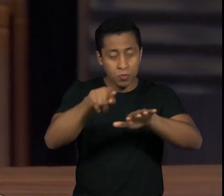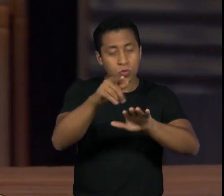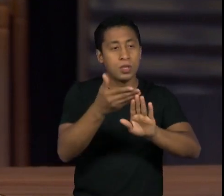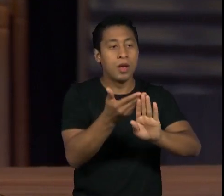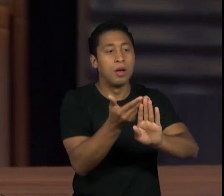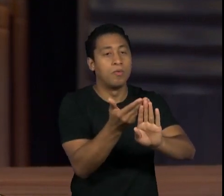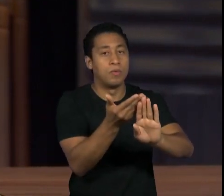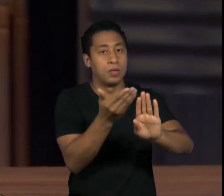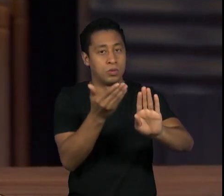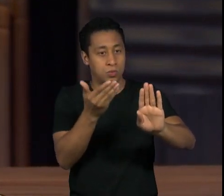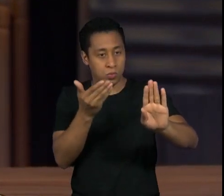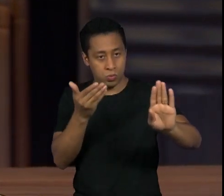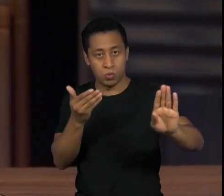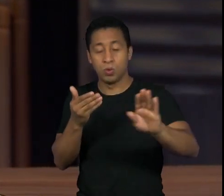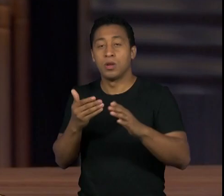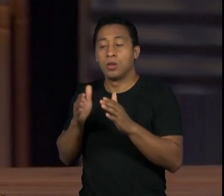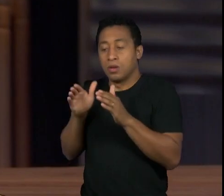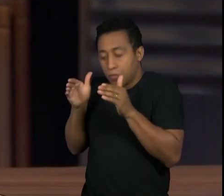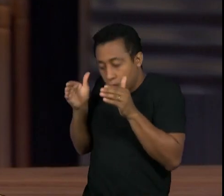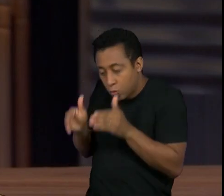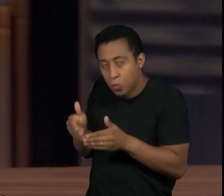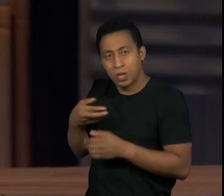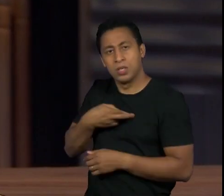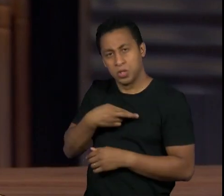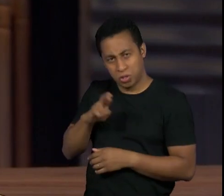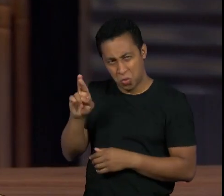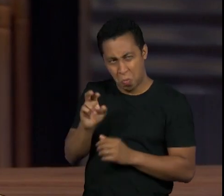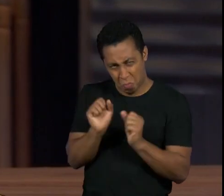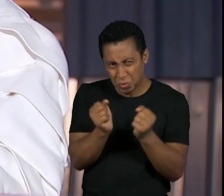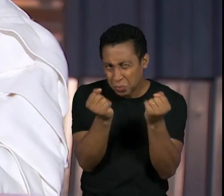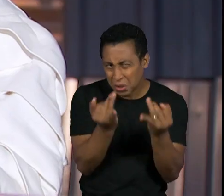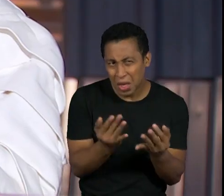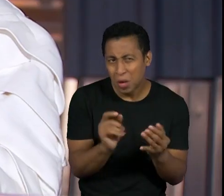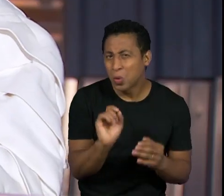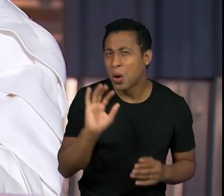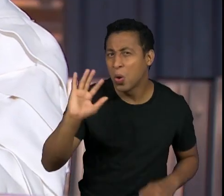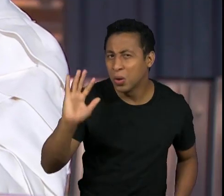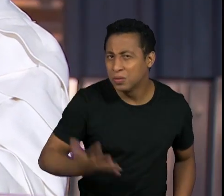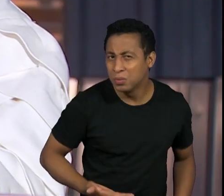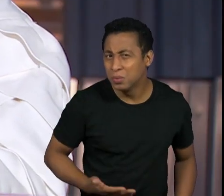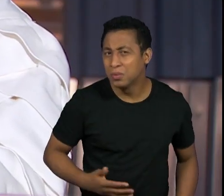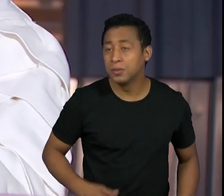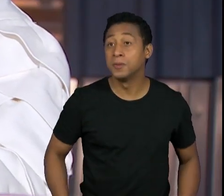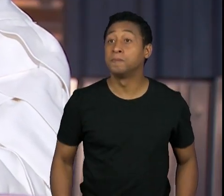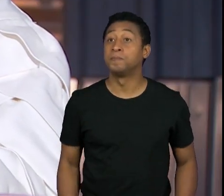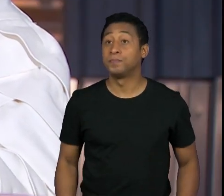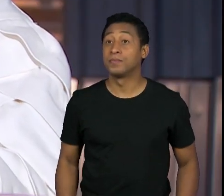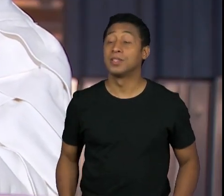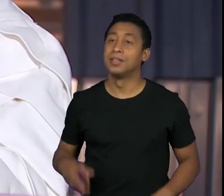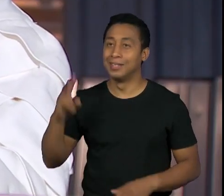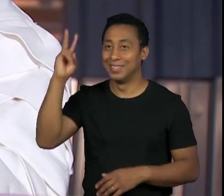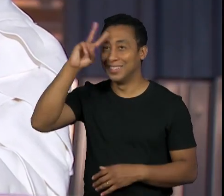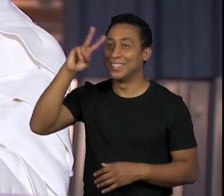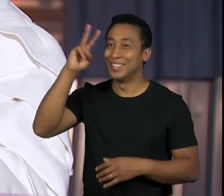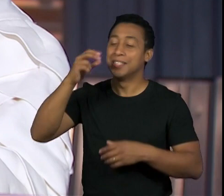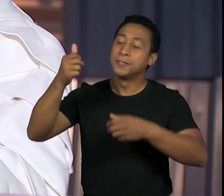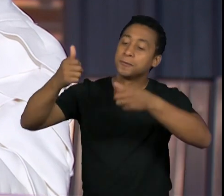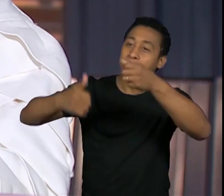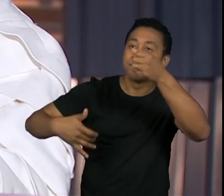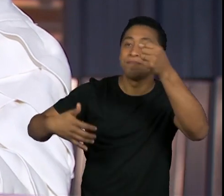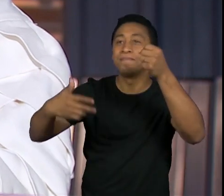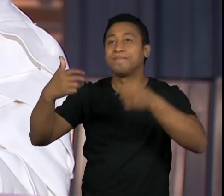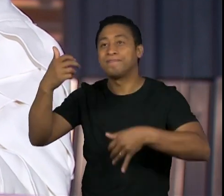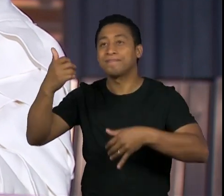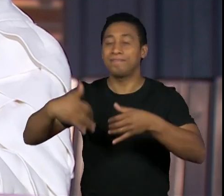espiritual. Você pode falar disso? Que resguardo foi esse? Eu lembro desse texto, né, quando eu falava sobre a beleza do